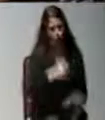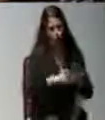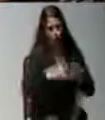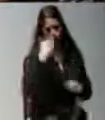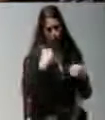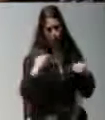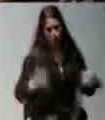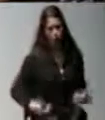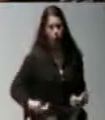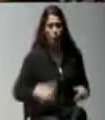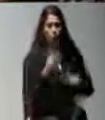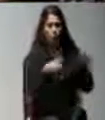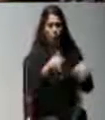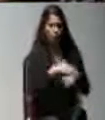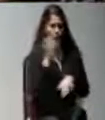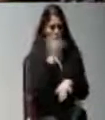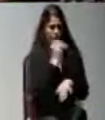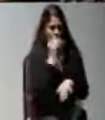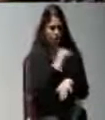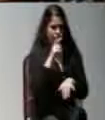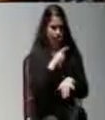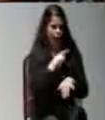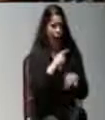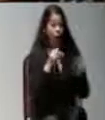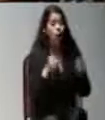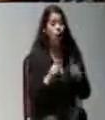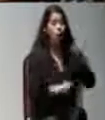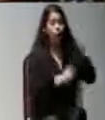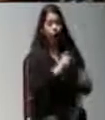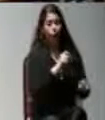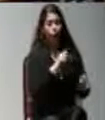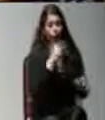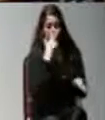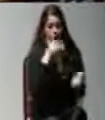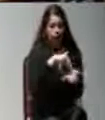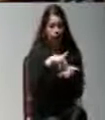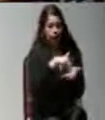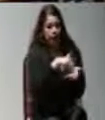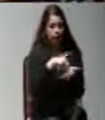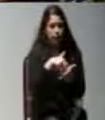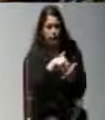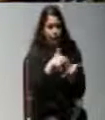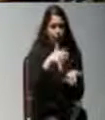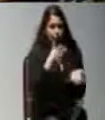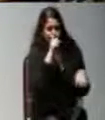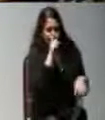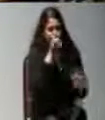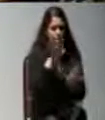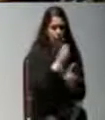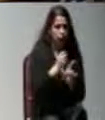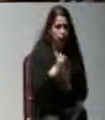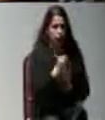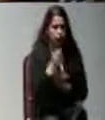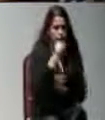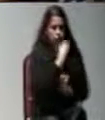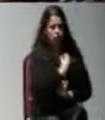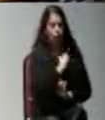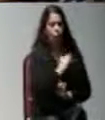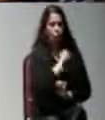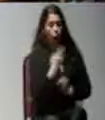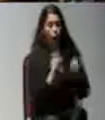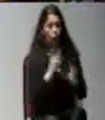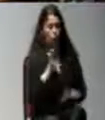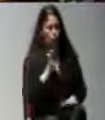força, eliminação da sociedade, com aqueles que têm